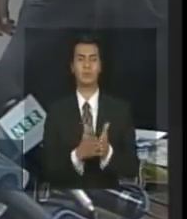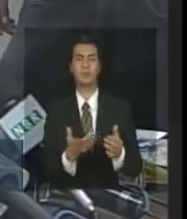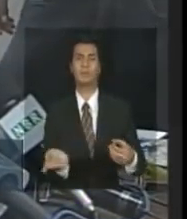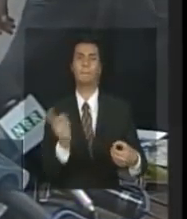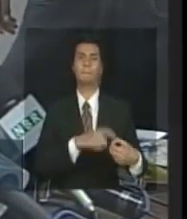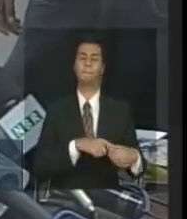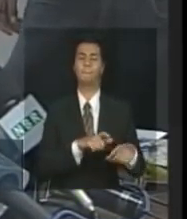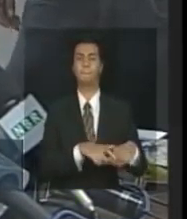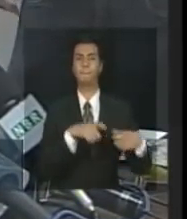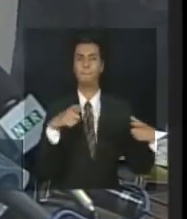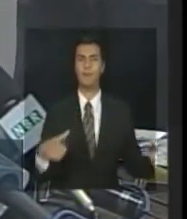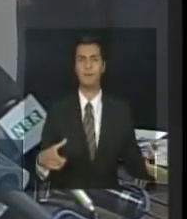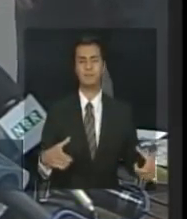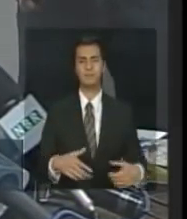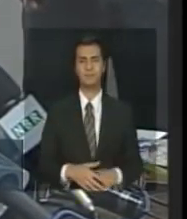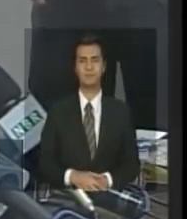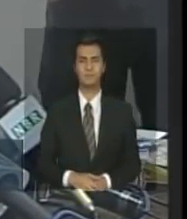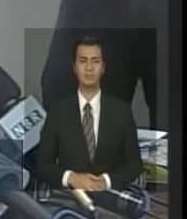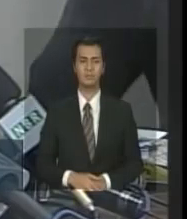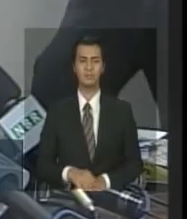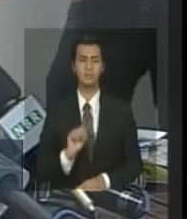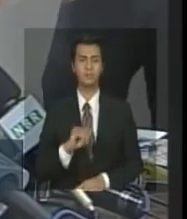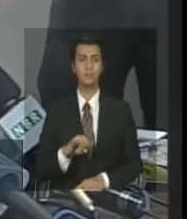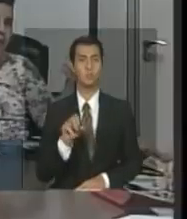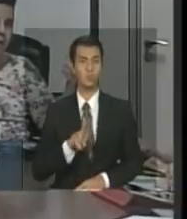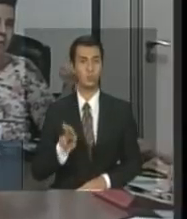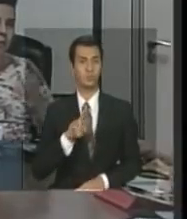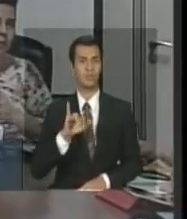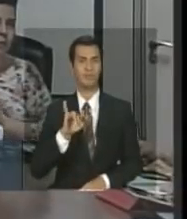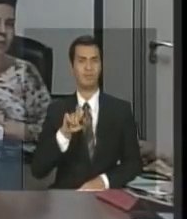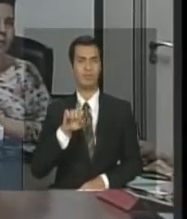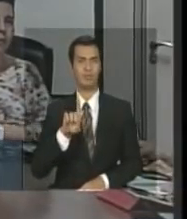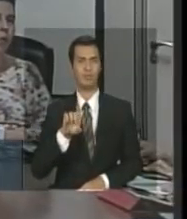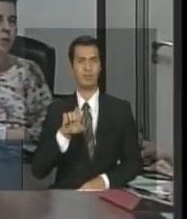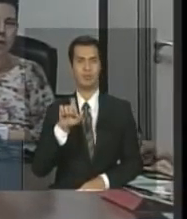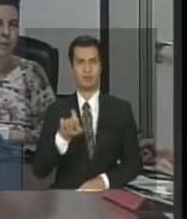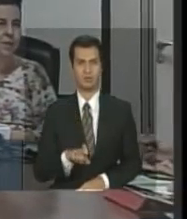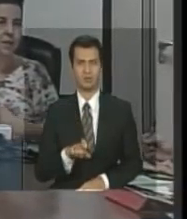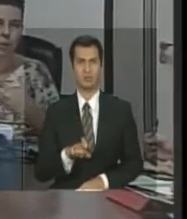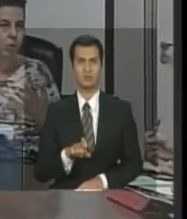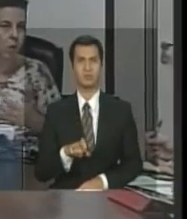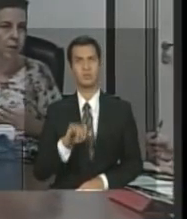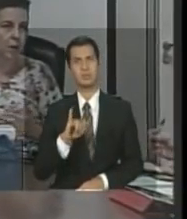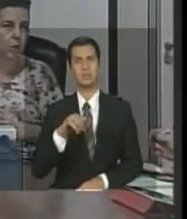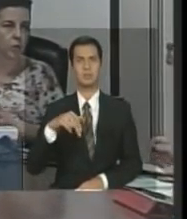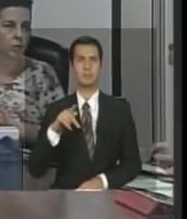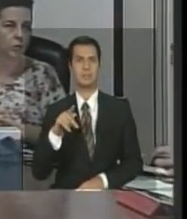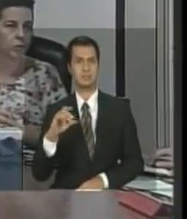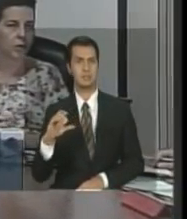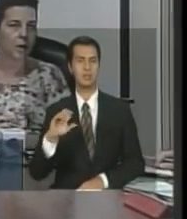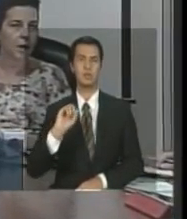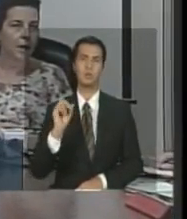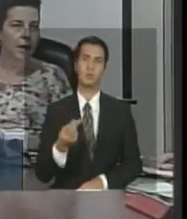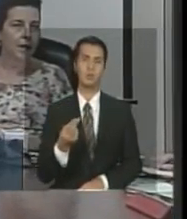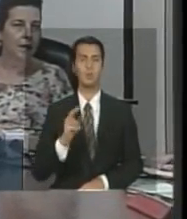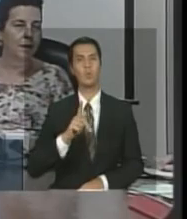você estivesse usando um indexador, que seria ou um INPC ou qualquer